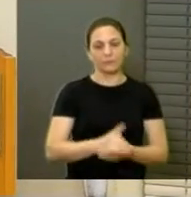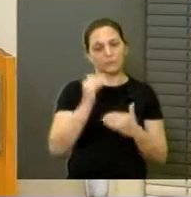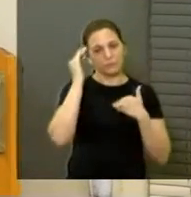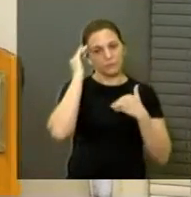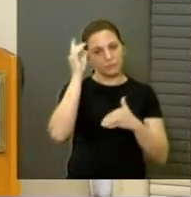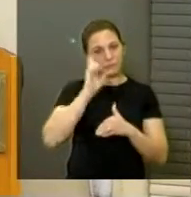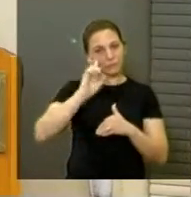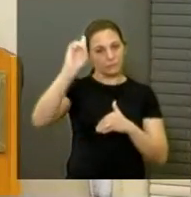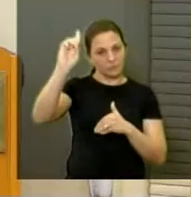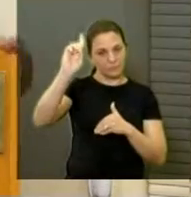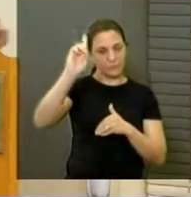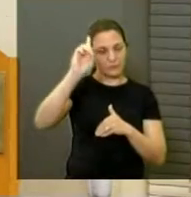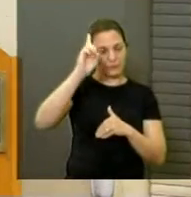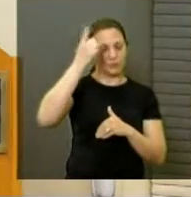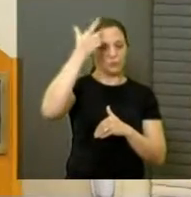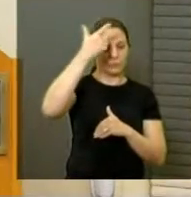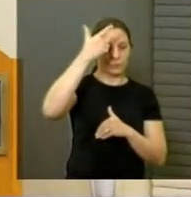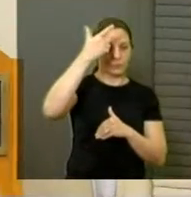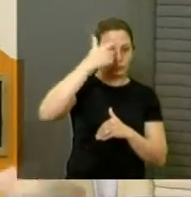Agradecer a Deus por mais um dia